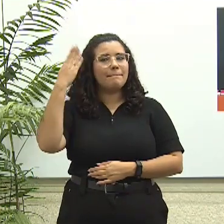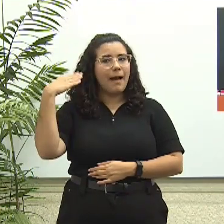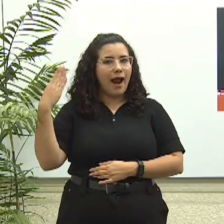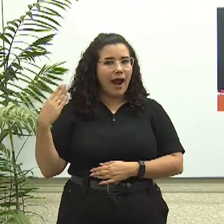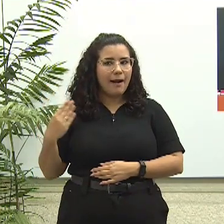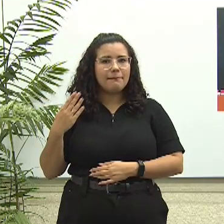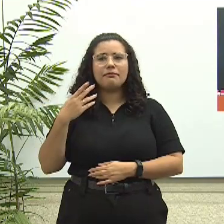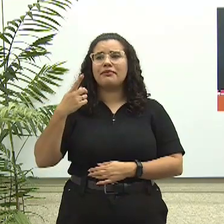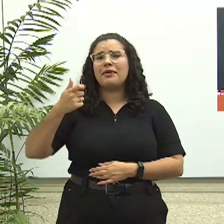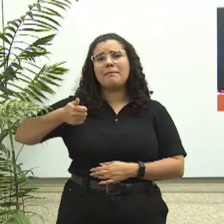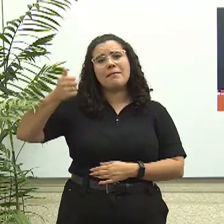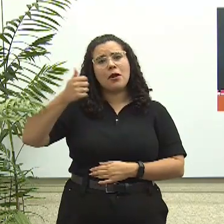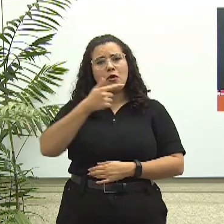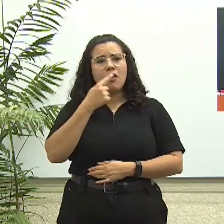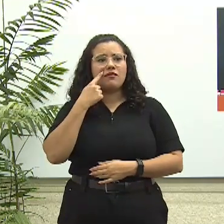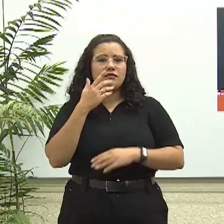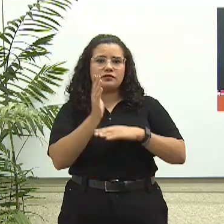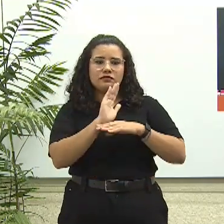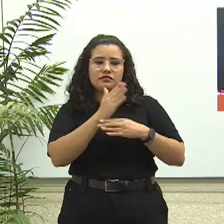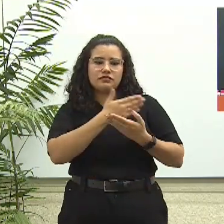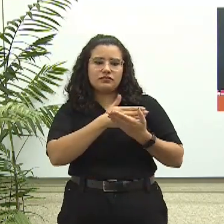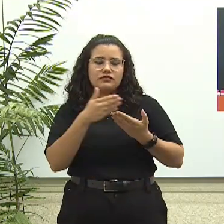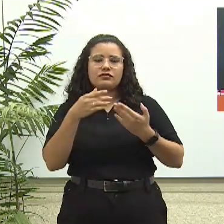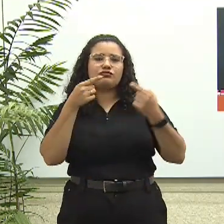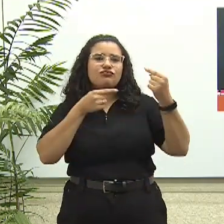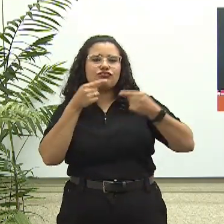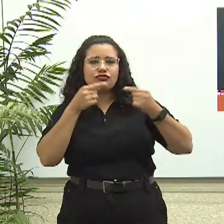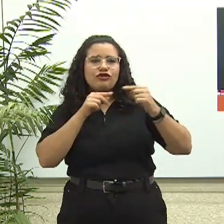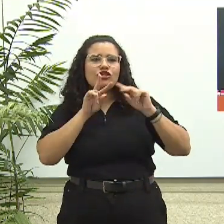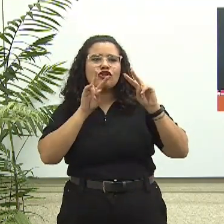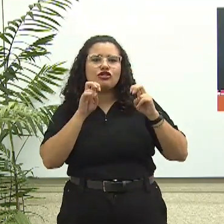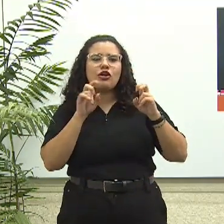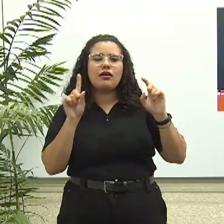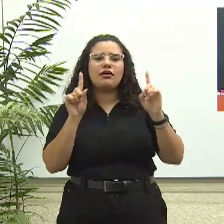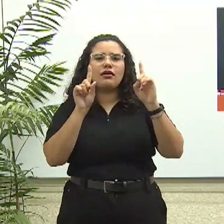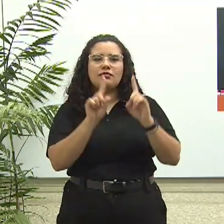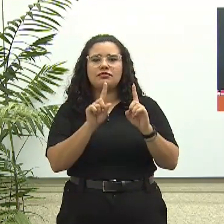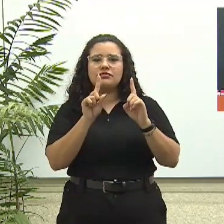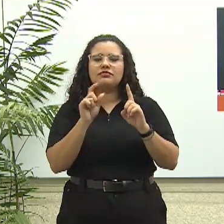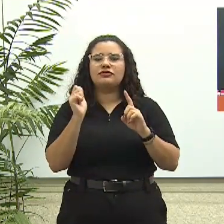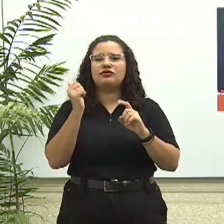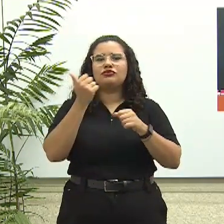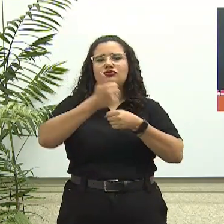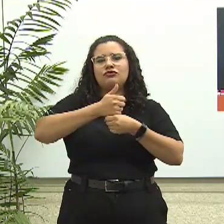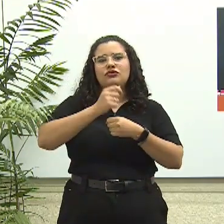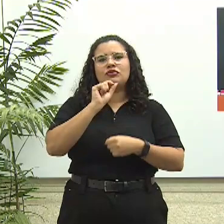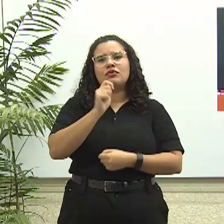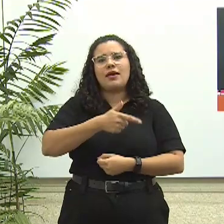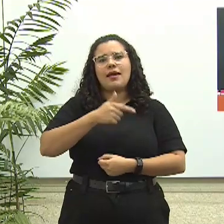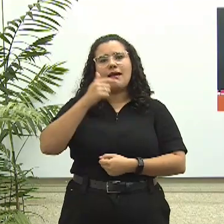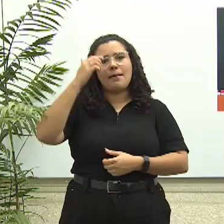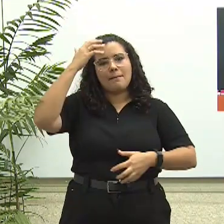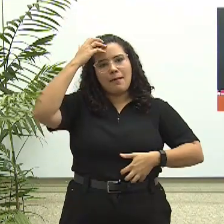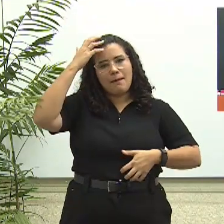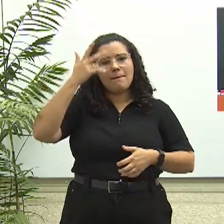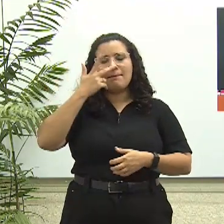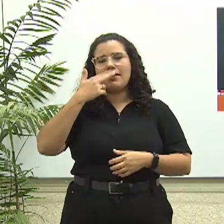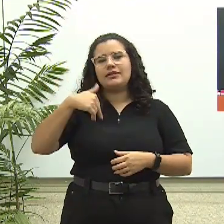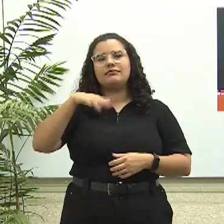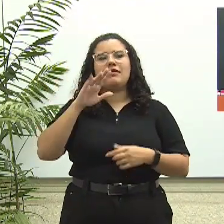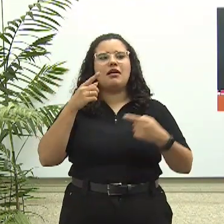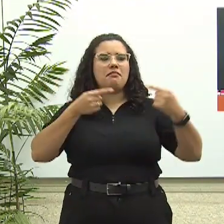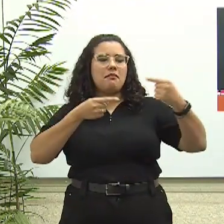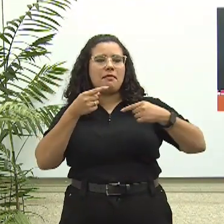da Barbie né no começo lá com a discussão né do das bonecas em vez do macaco foi um pouco mais Então a gente